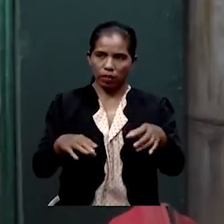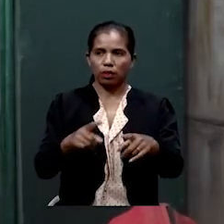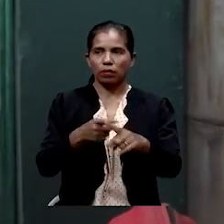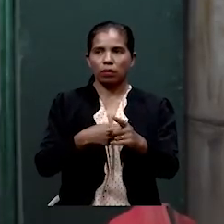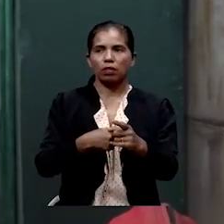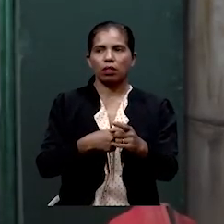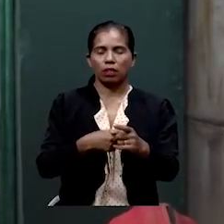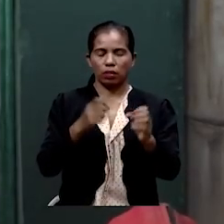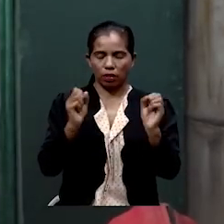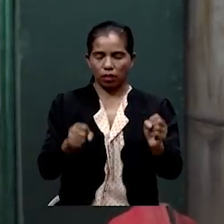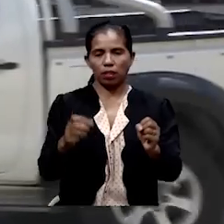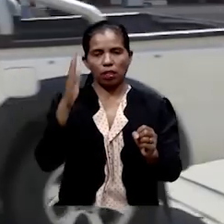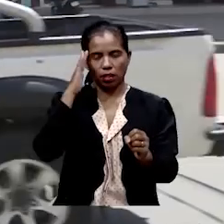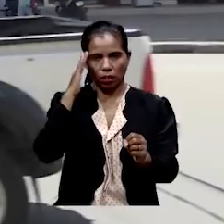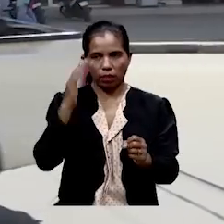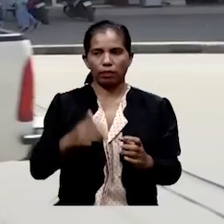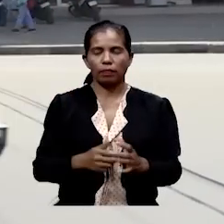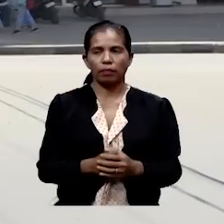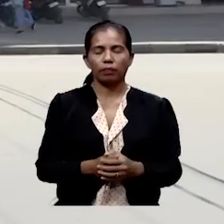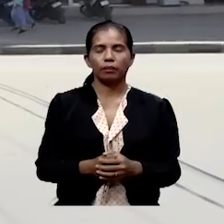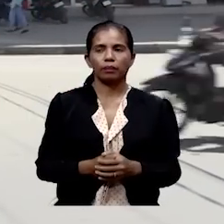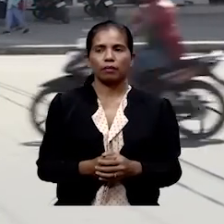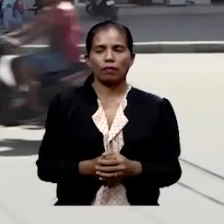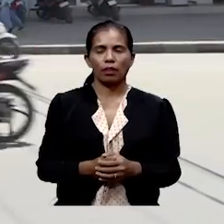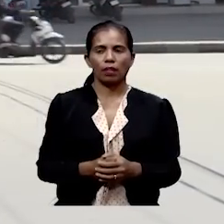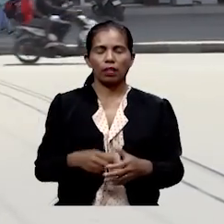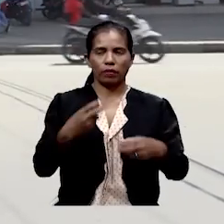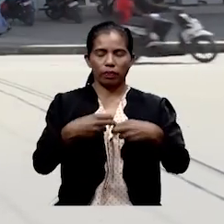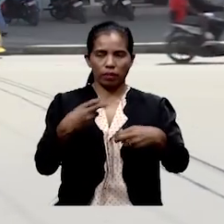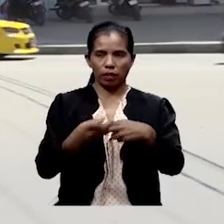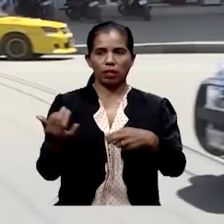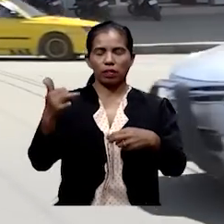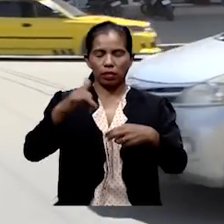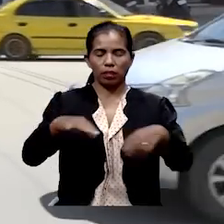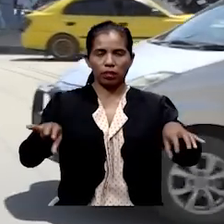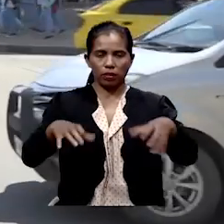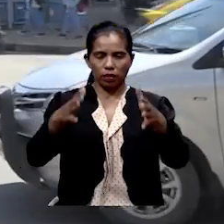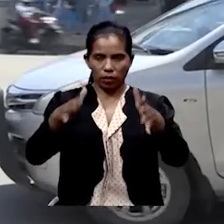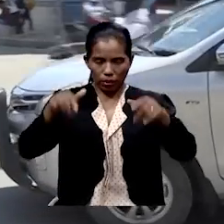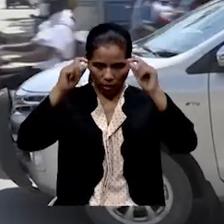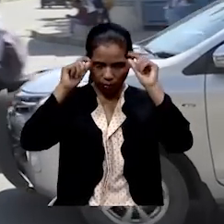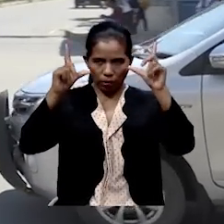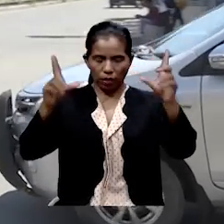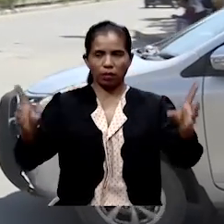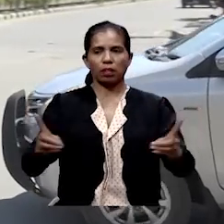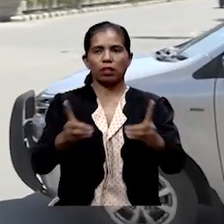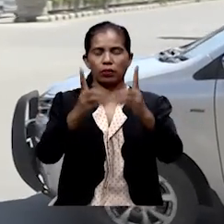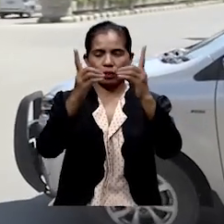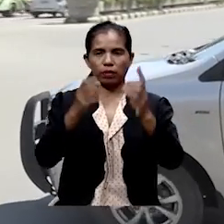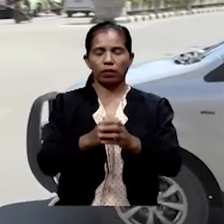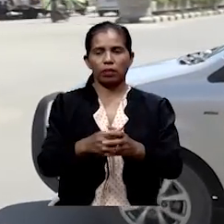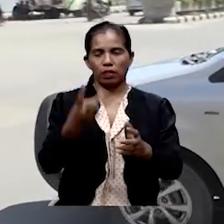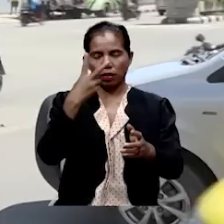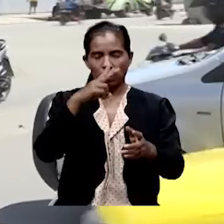ita sibuk hasanya asal. Desafio Sira Nebe, trabalhador Sira ya Timor Leste enfrentan, ligado